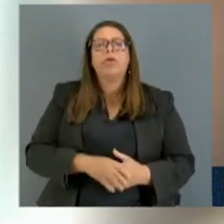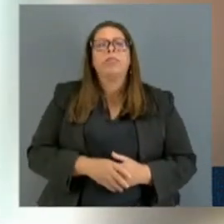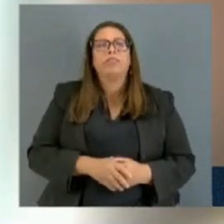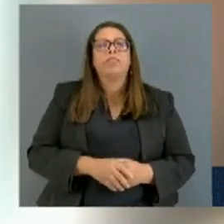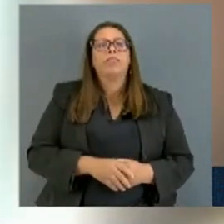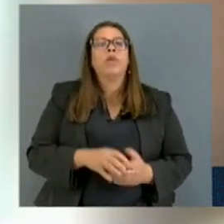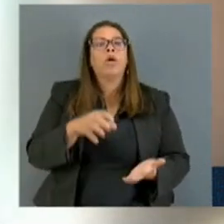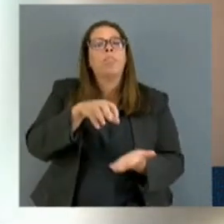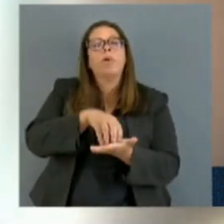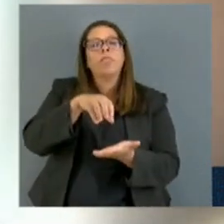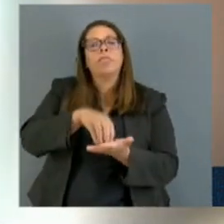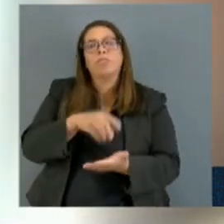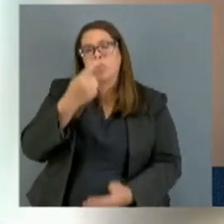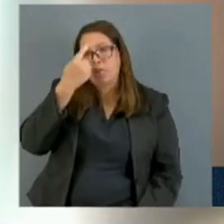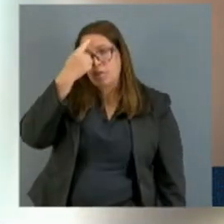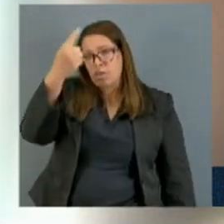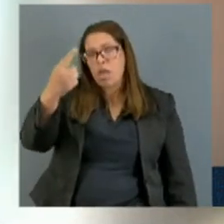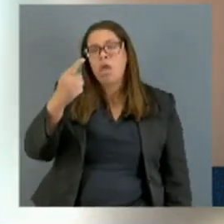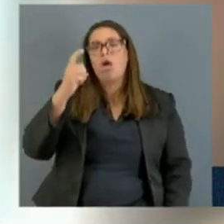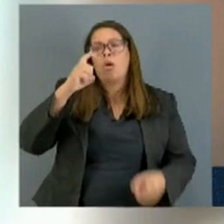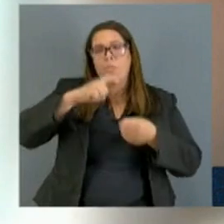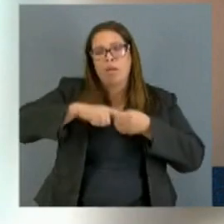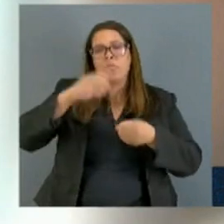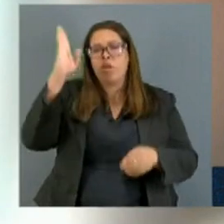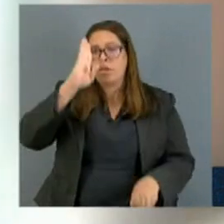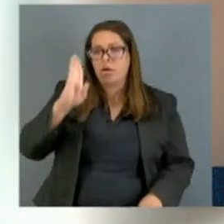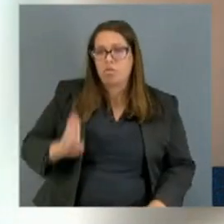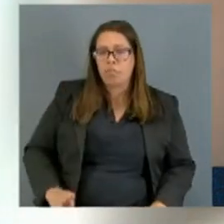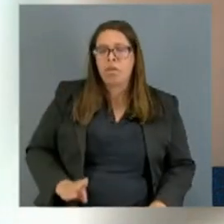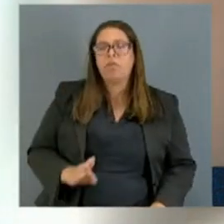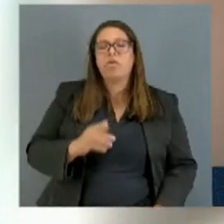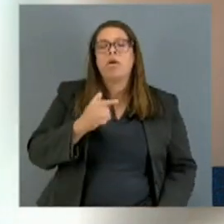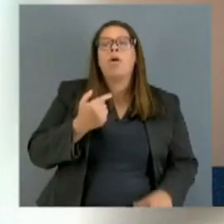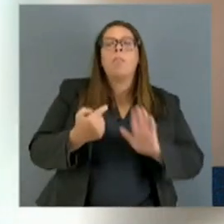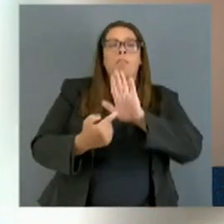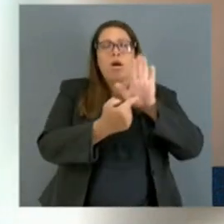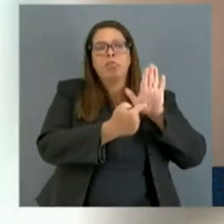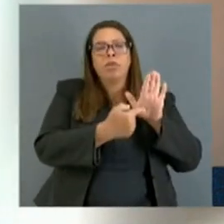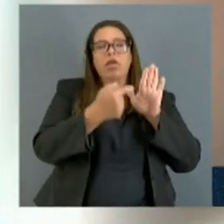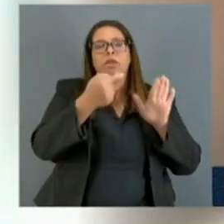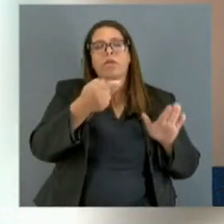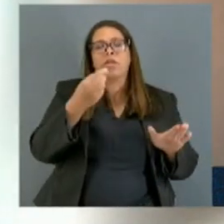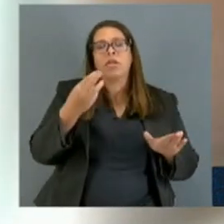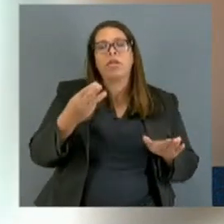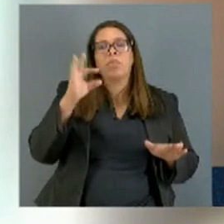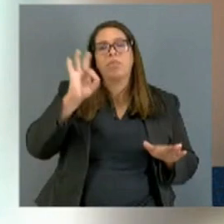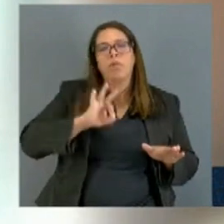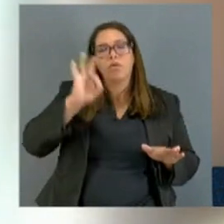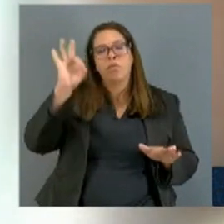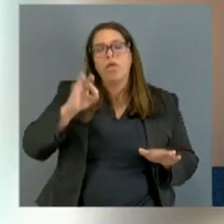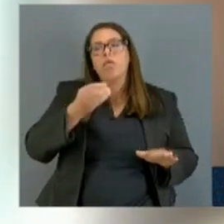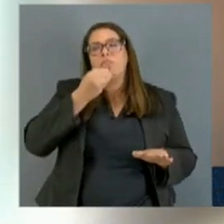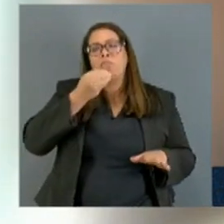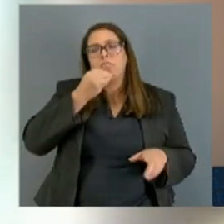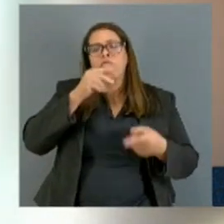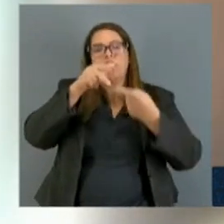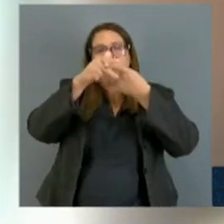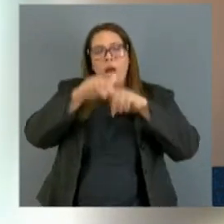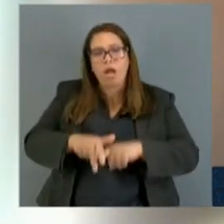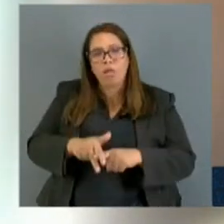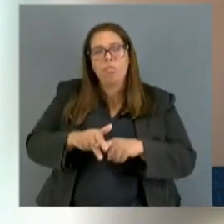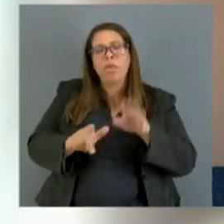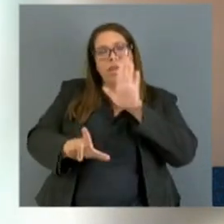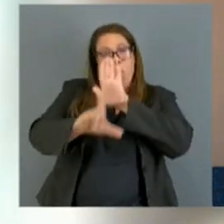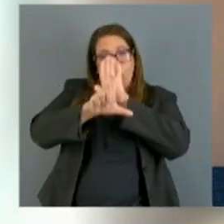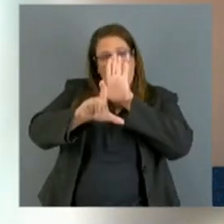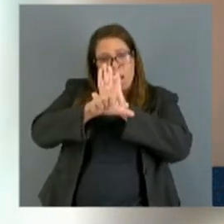com o Brasil Fora UK de 2024, que revelou que pelo menos 73% dos brasileiros acham que deve haver uma regulação de IA no país. E aí,